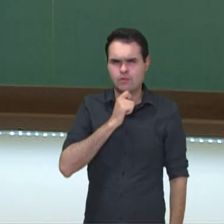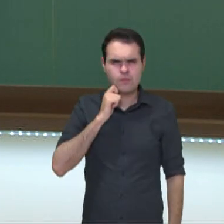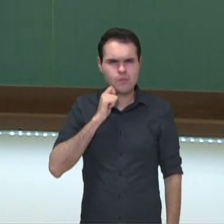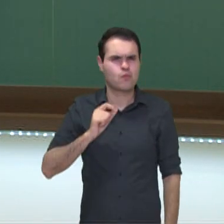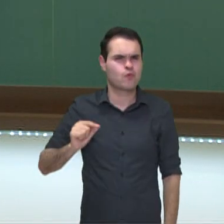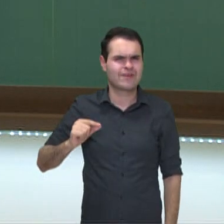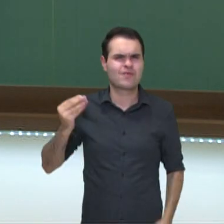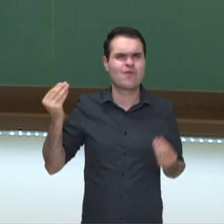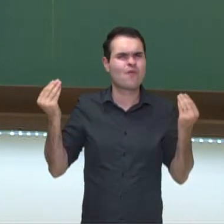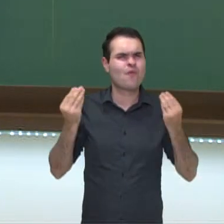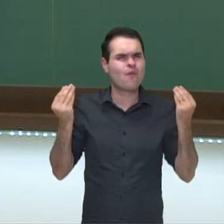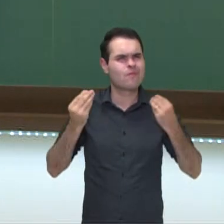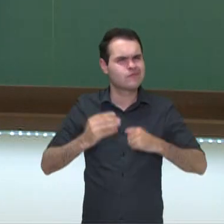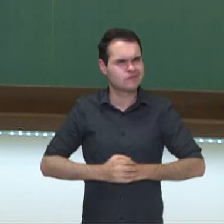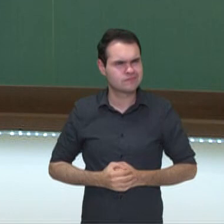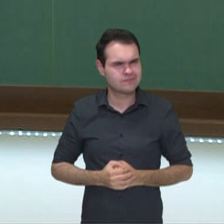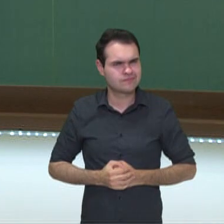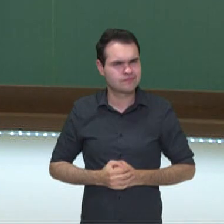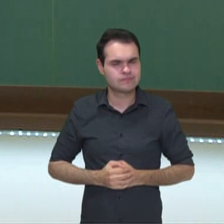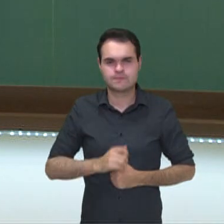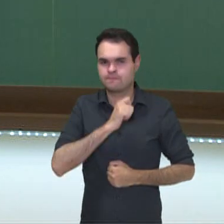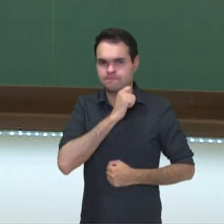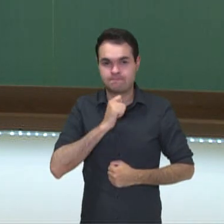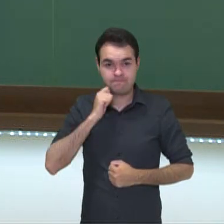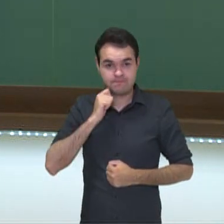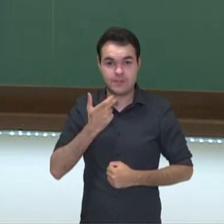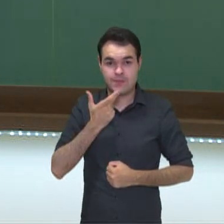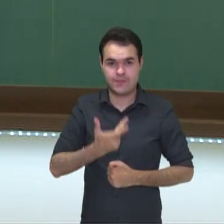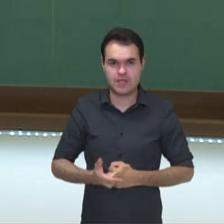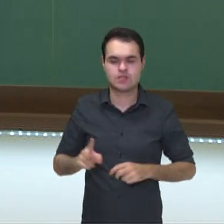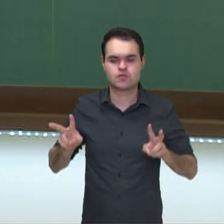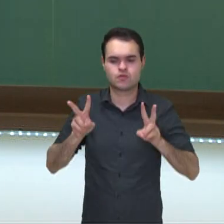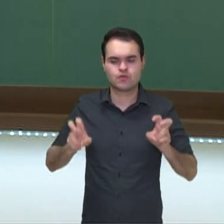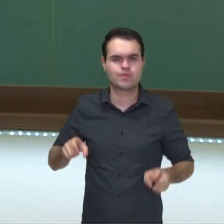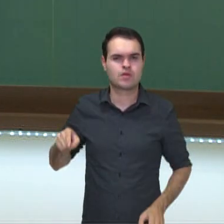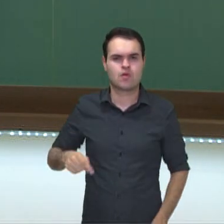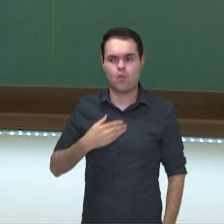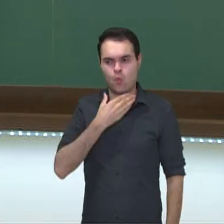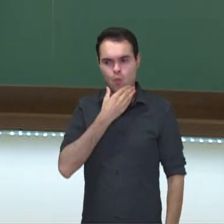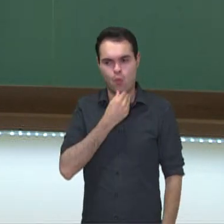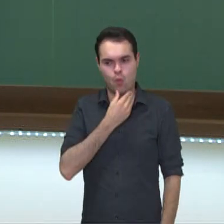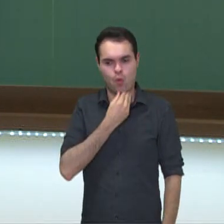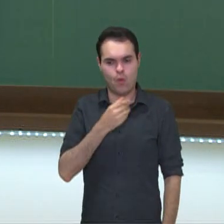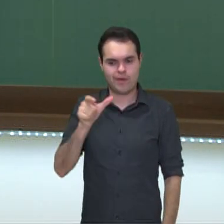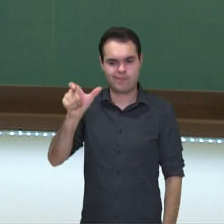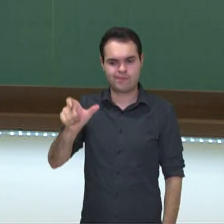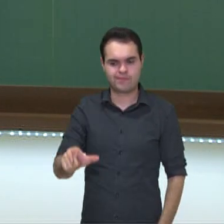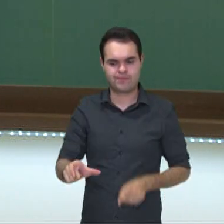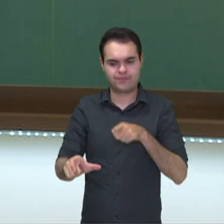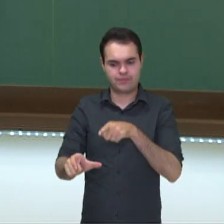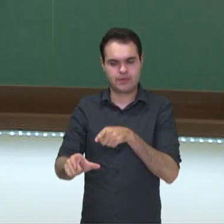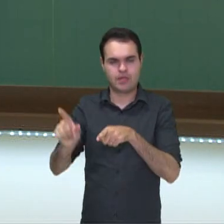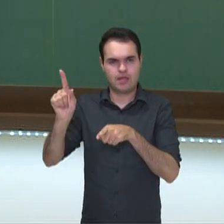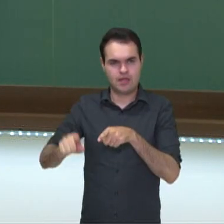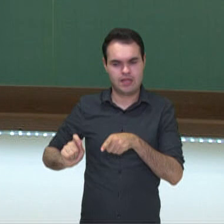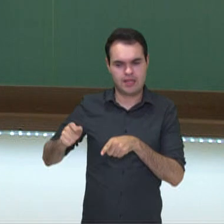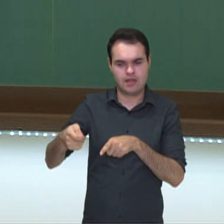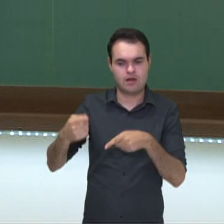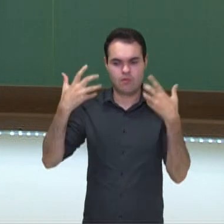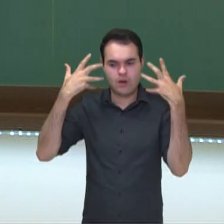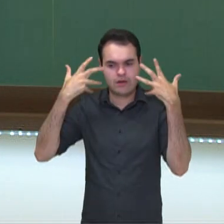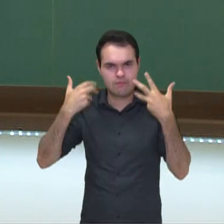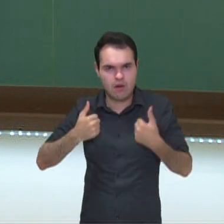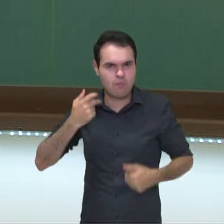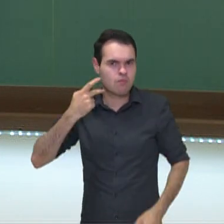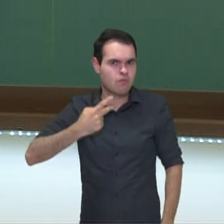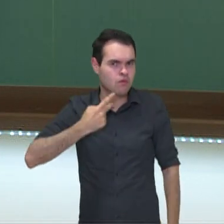assim um animal político? Quando Aristóteles se refere a essa ideia, o homem é o animal político, basicamente ele está